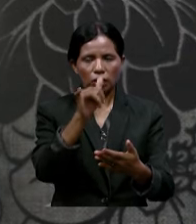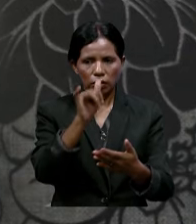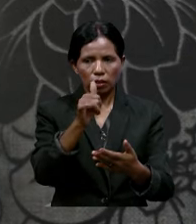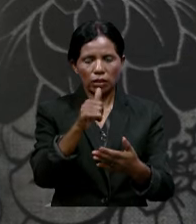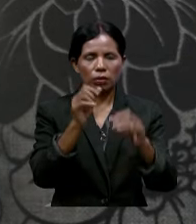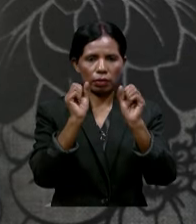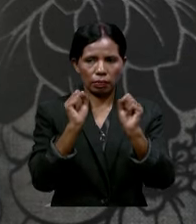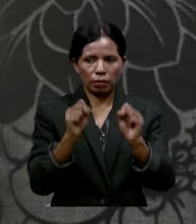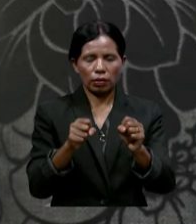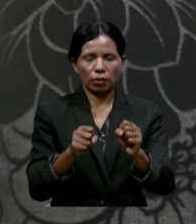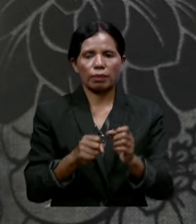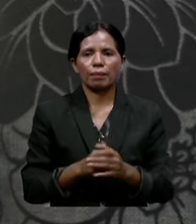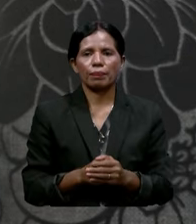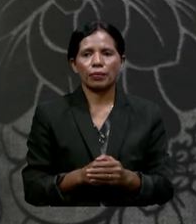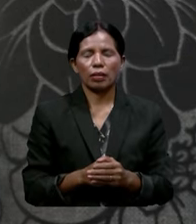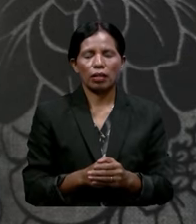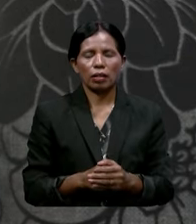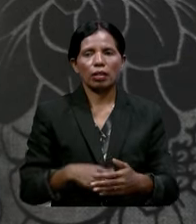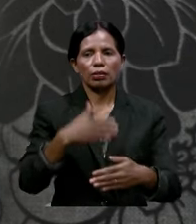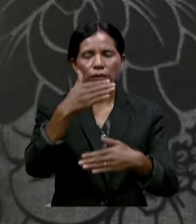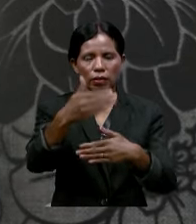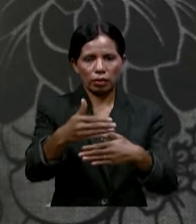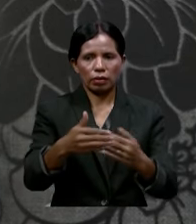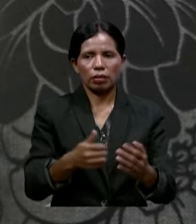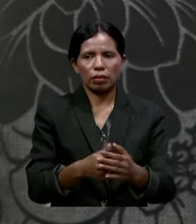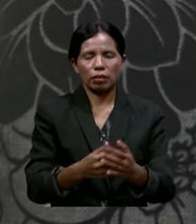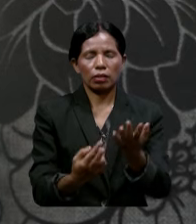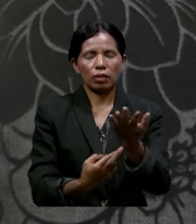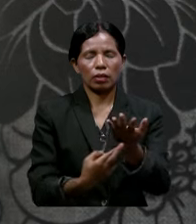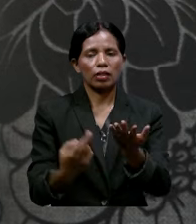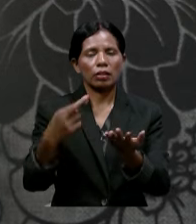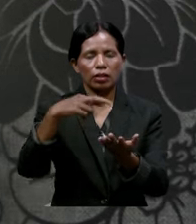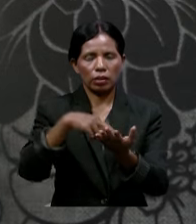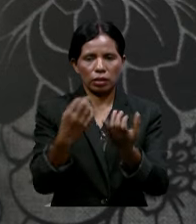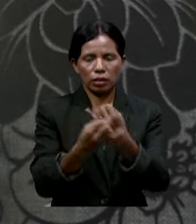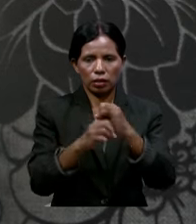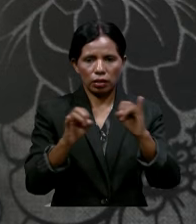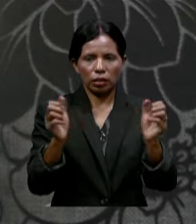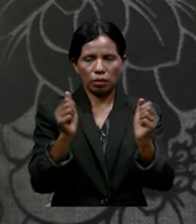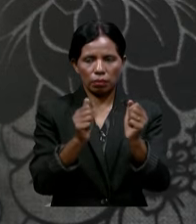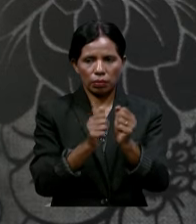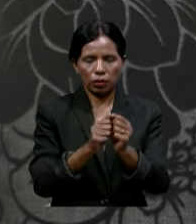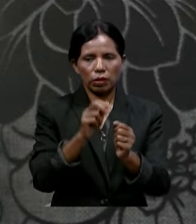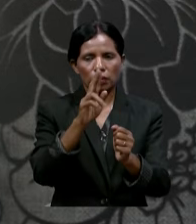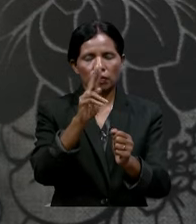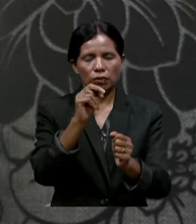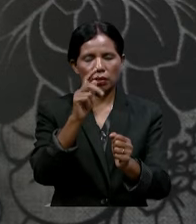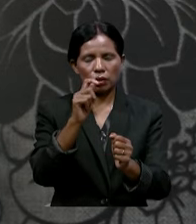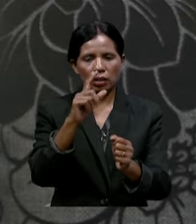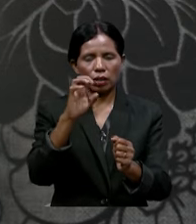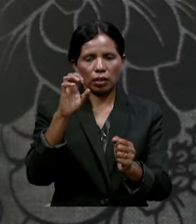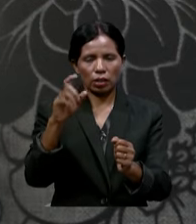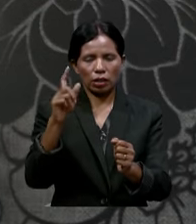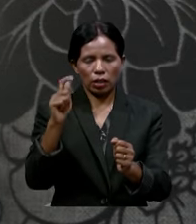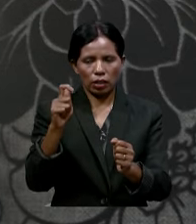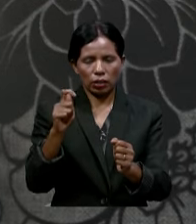tubele hakat ba restauração de independência hamutu conta yet José Nerte ma